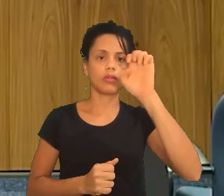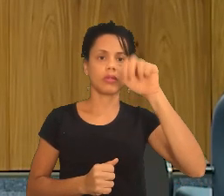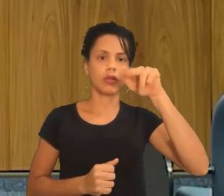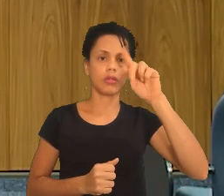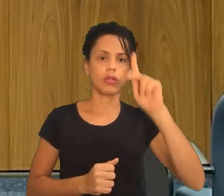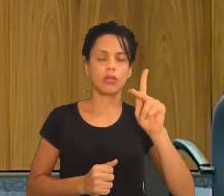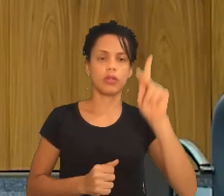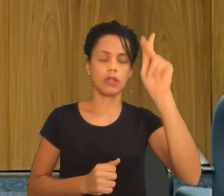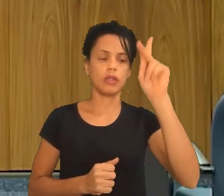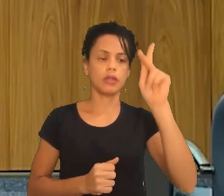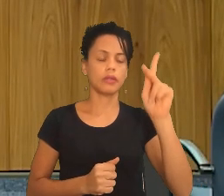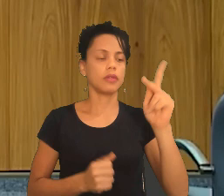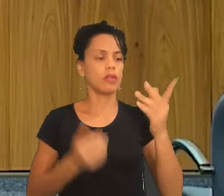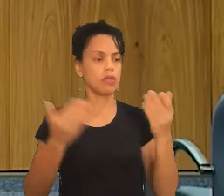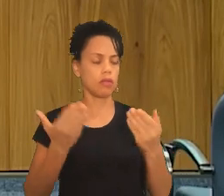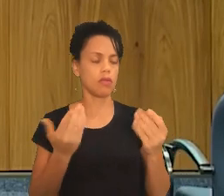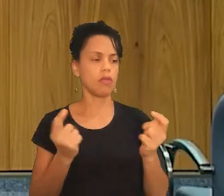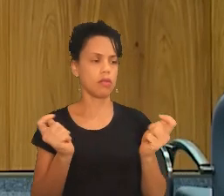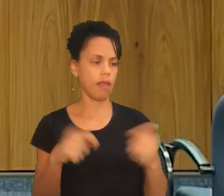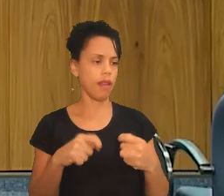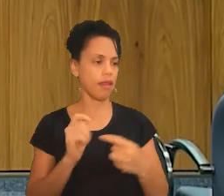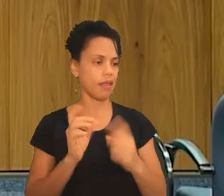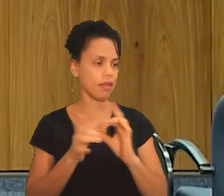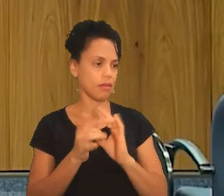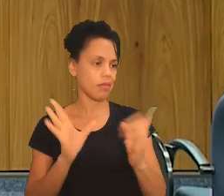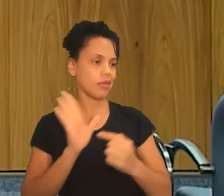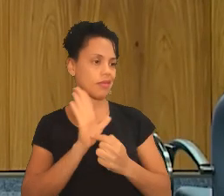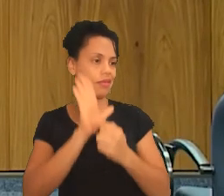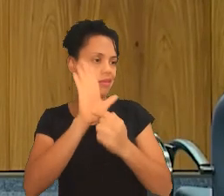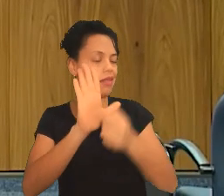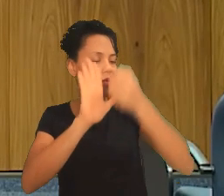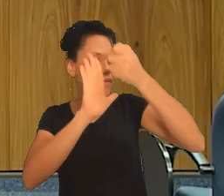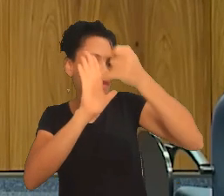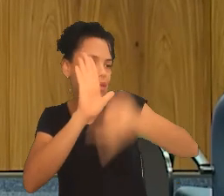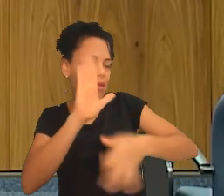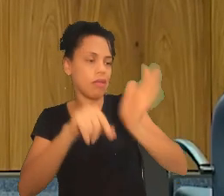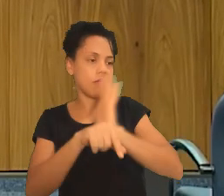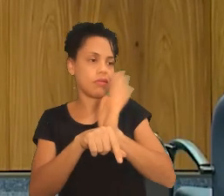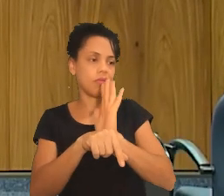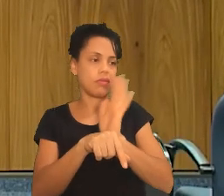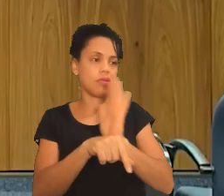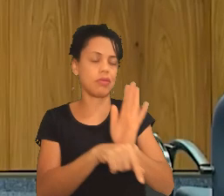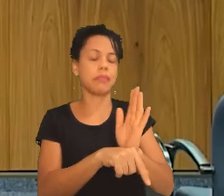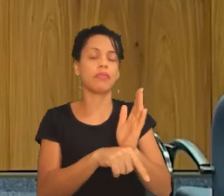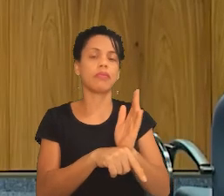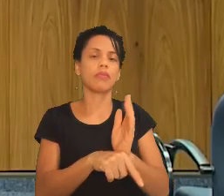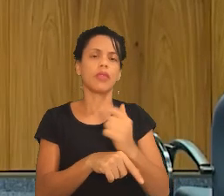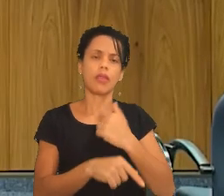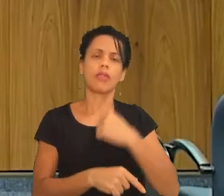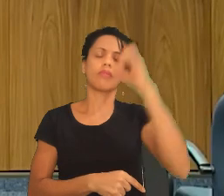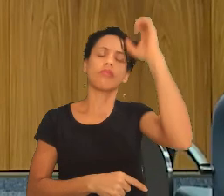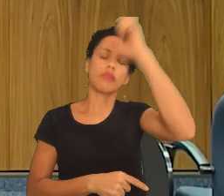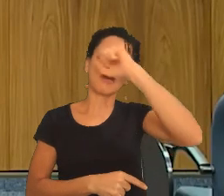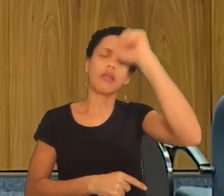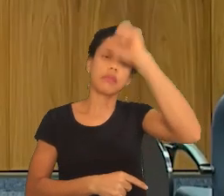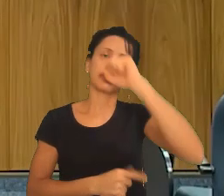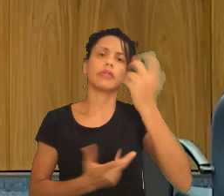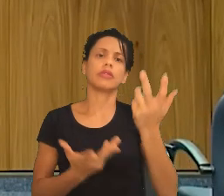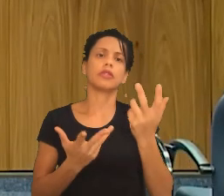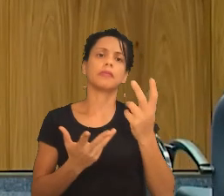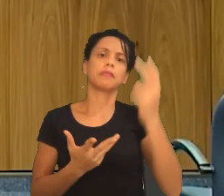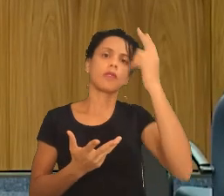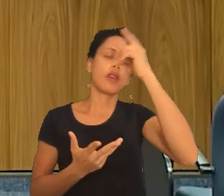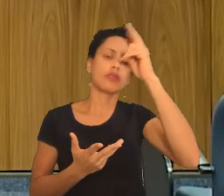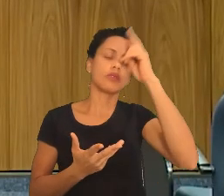sobre esse filme e sobre o que eu pude aprender e continuo aprendendo com a história do Douglas e a história